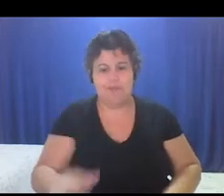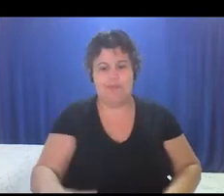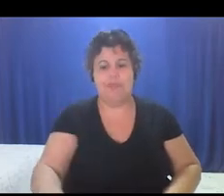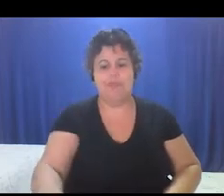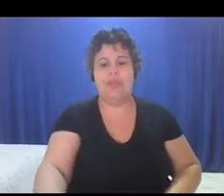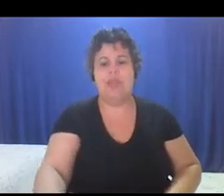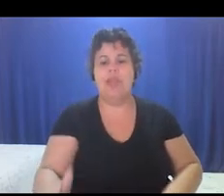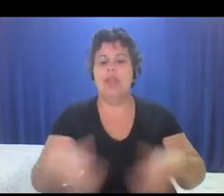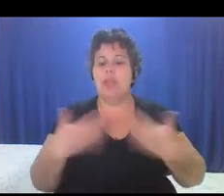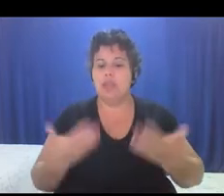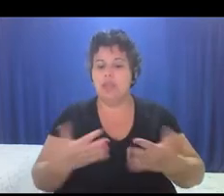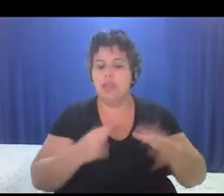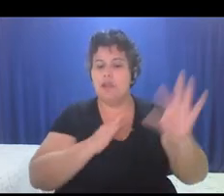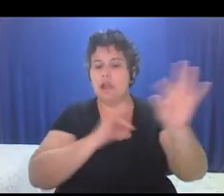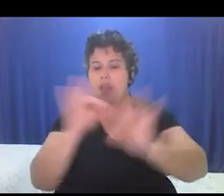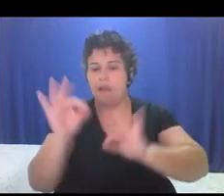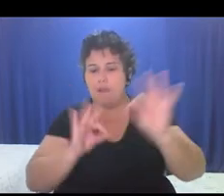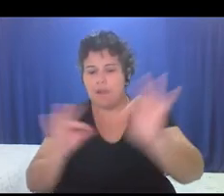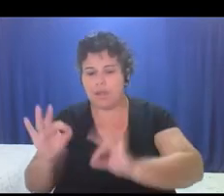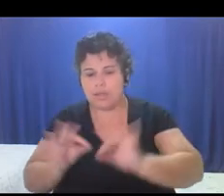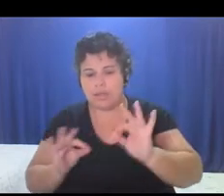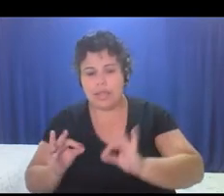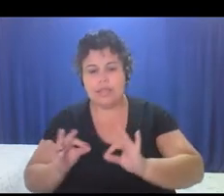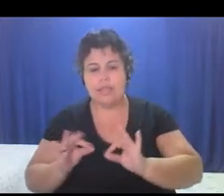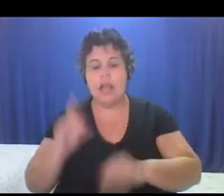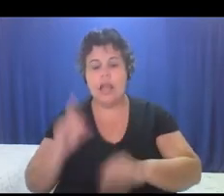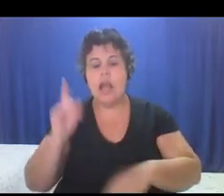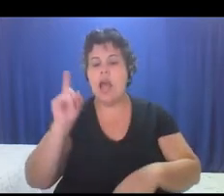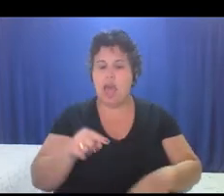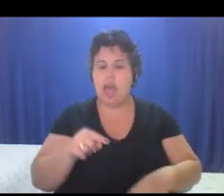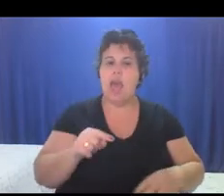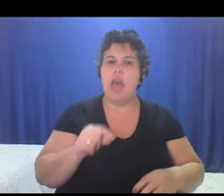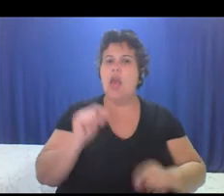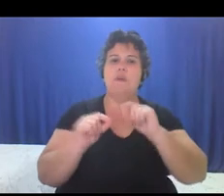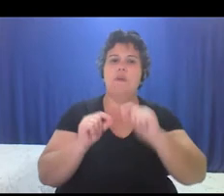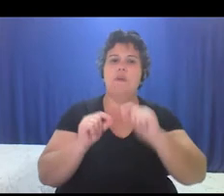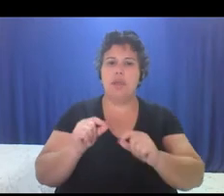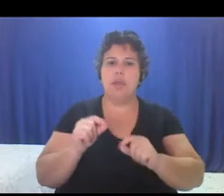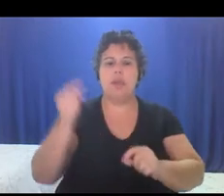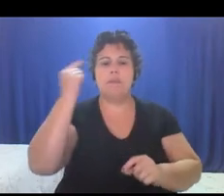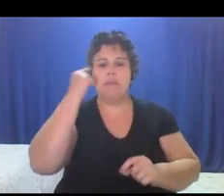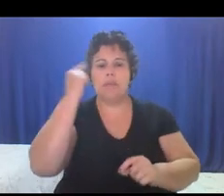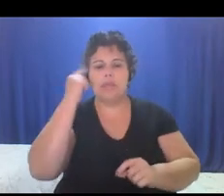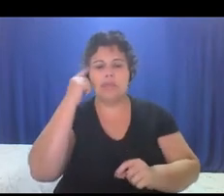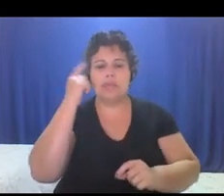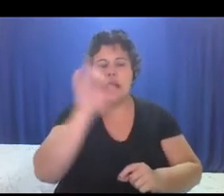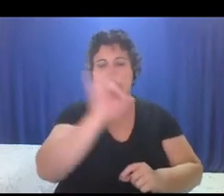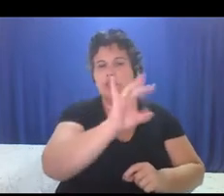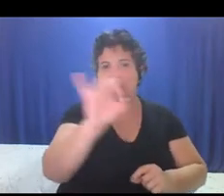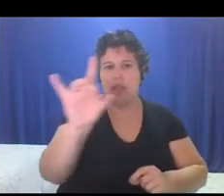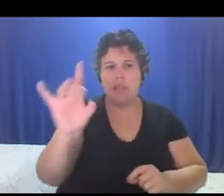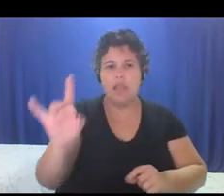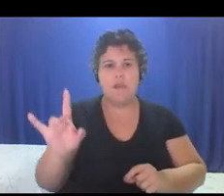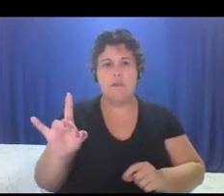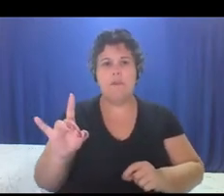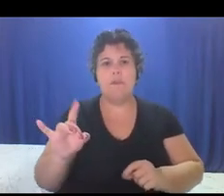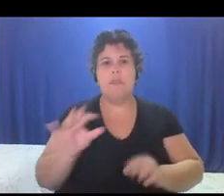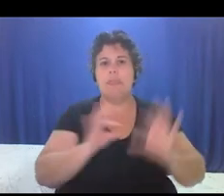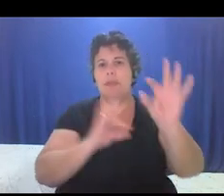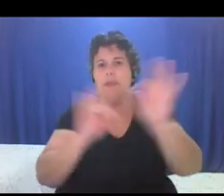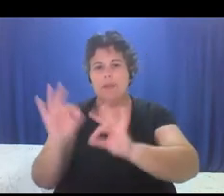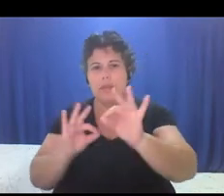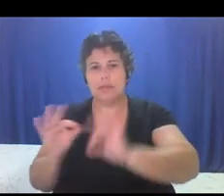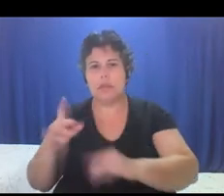principalmente pensando no modelo de home office, né, Ju? Essa organização de ritos, mesmo dentro, por exemplo, do nosso caso, de uma área